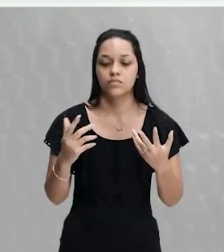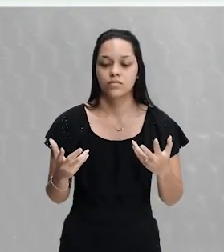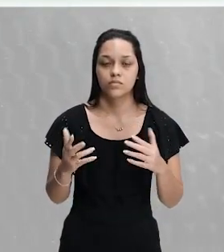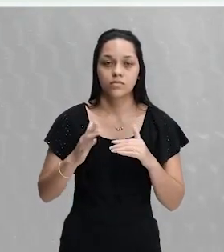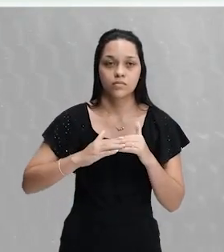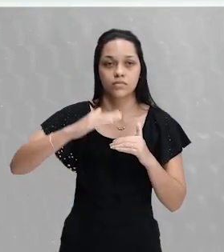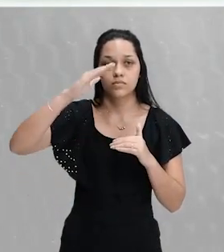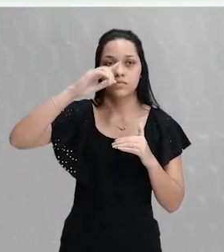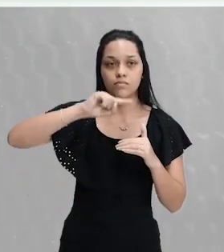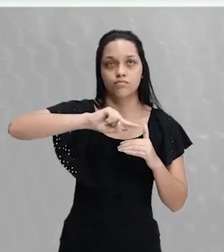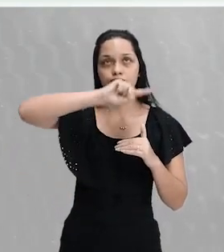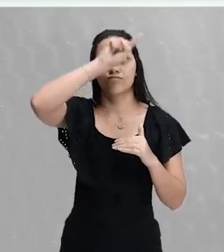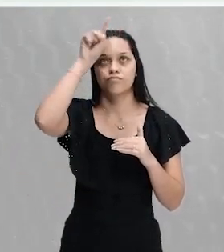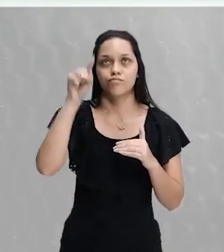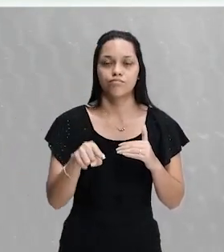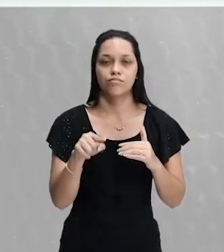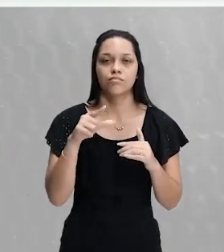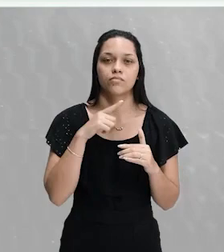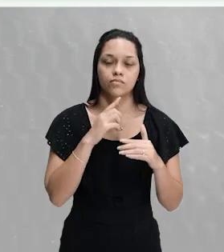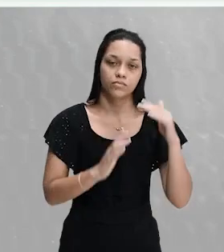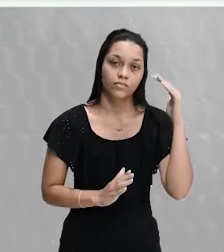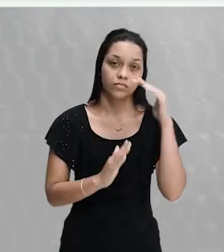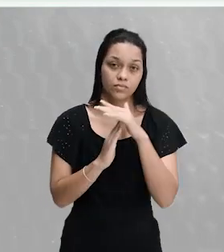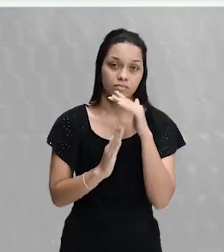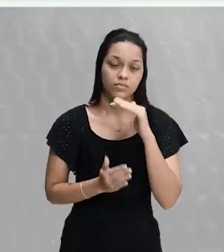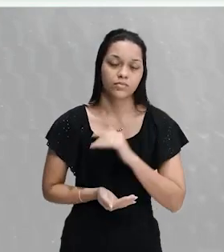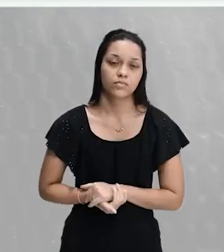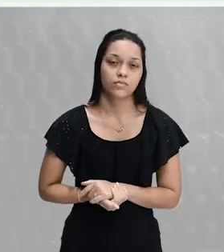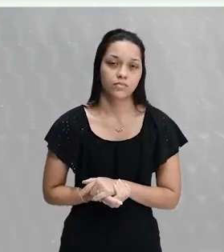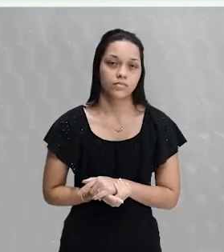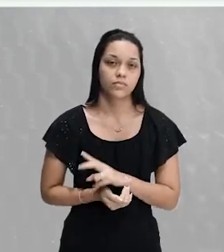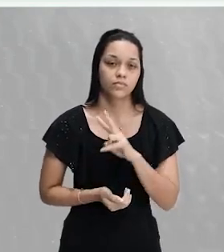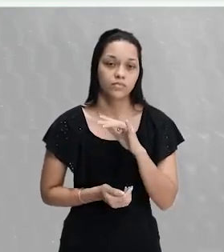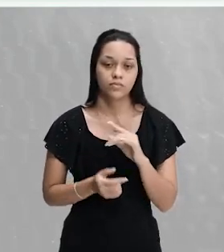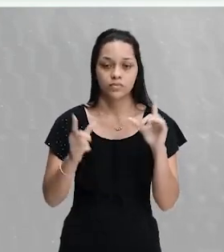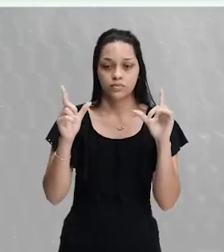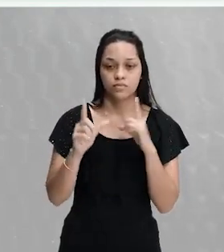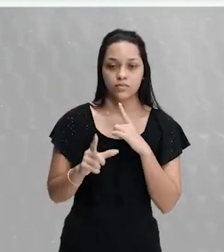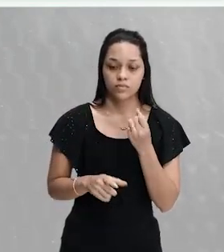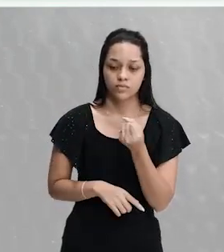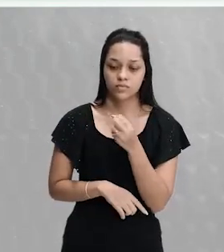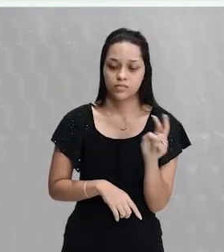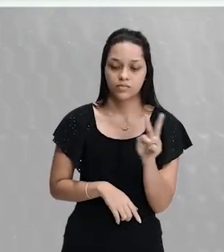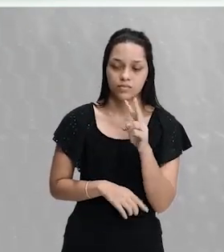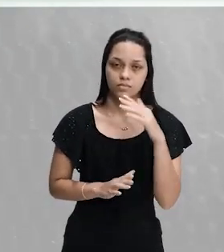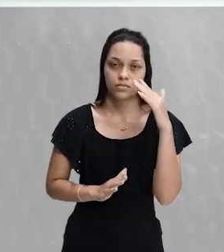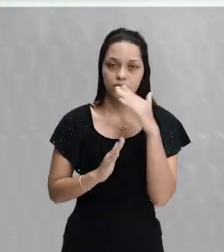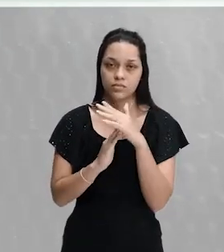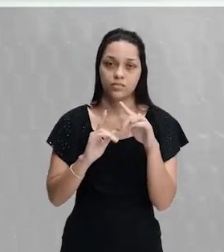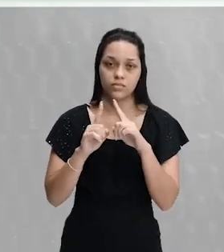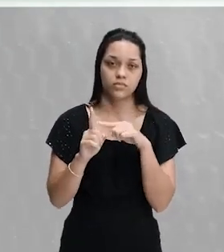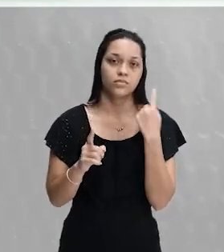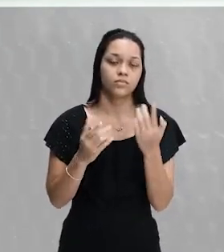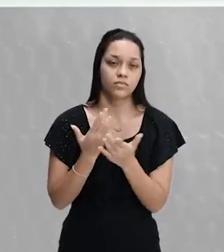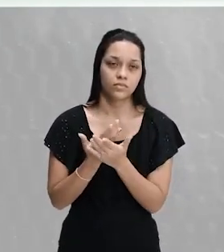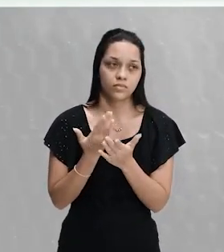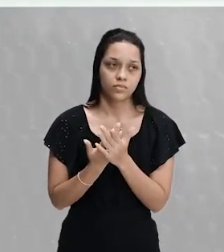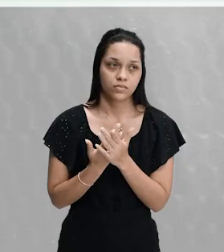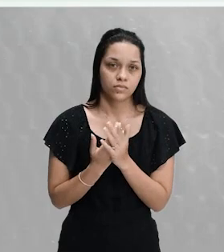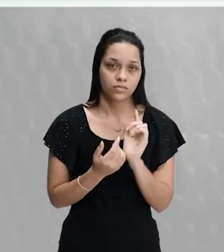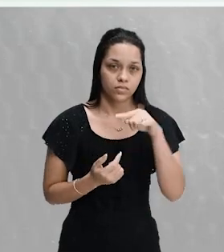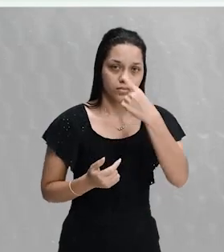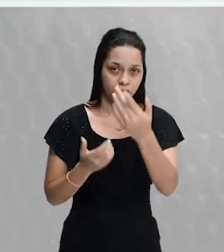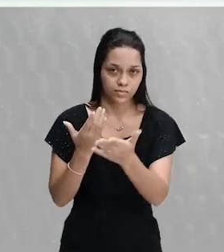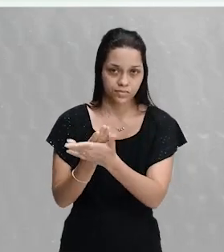é o maior ponto, ele é um ponto máximo. A função vai admitir um valor máximo, mas a gente vai estudar isso em